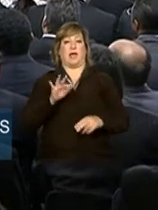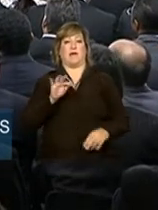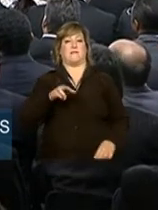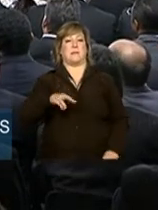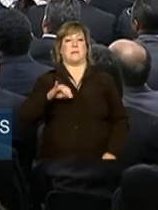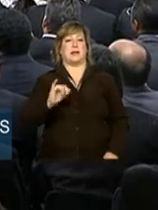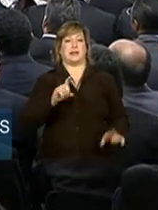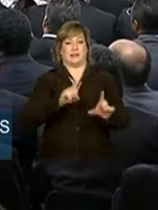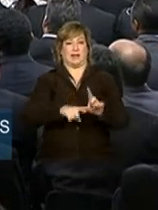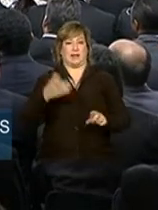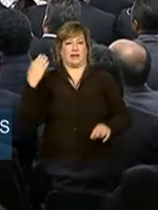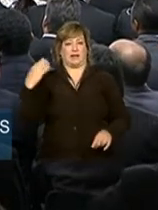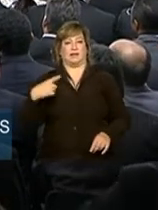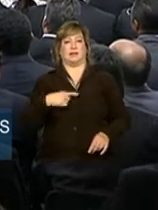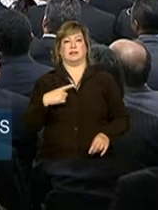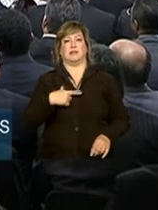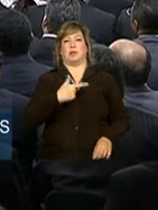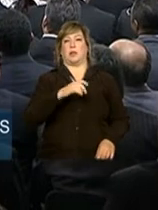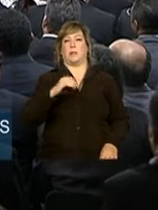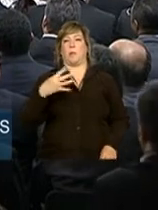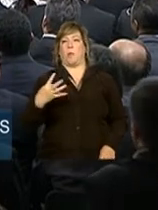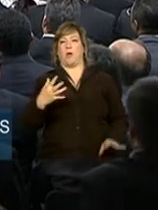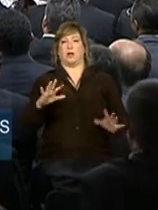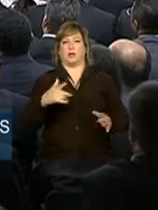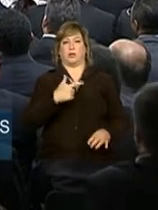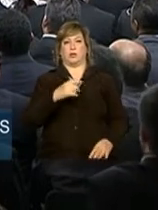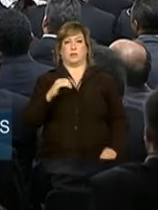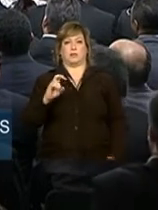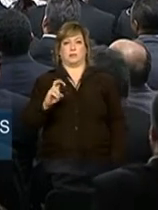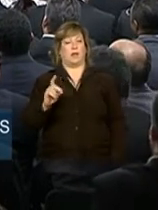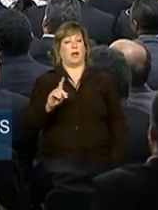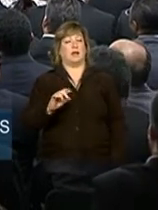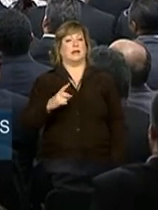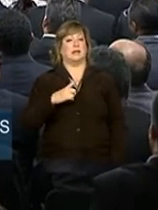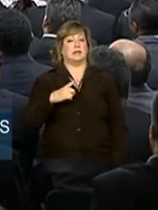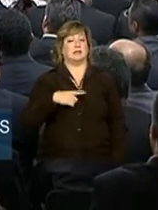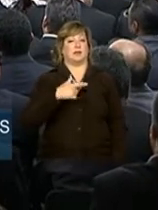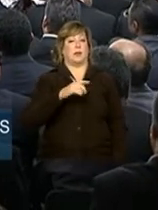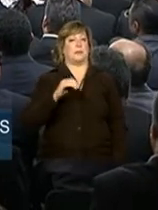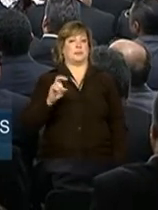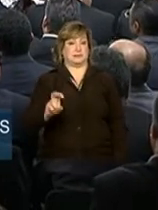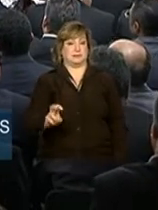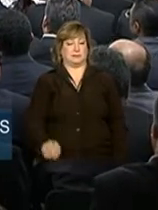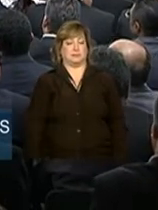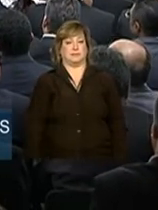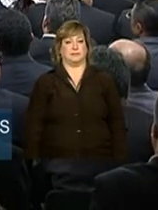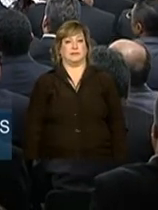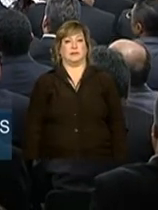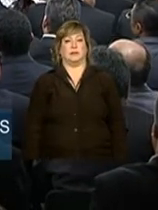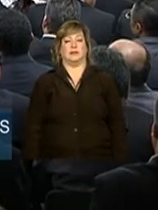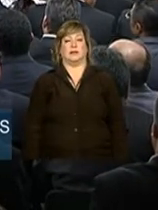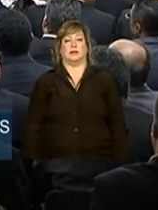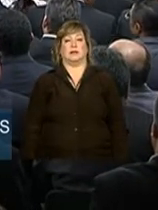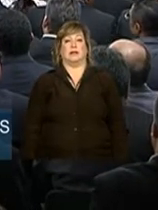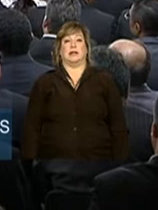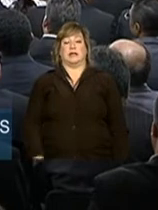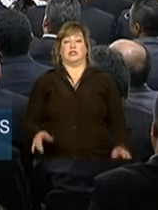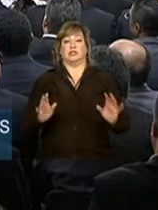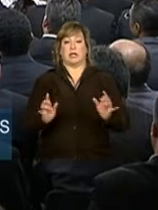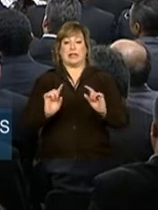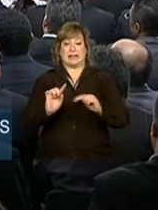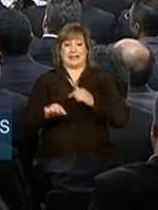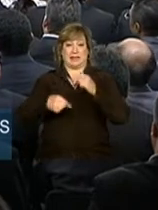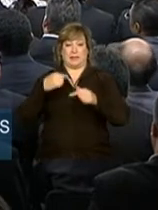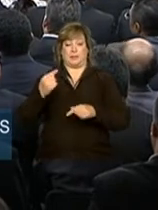Internacional e era 2004 ou 2005. Não, tinha de ser 2005. Era já depois de